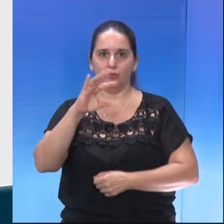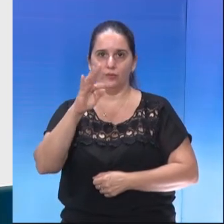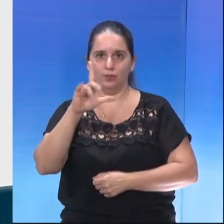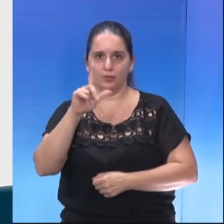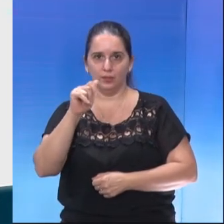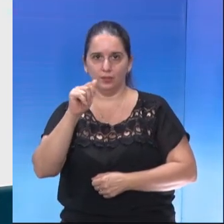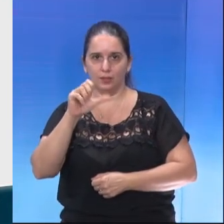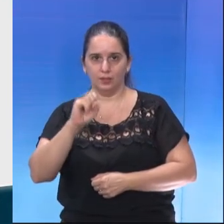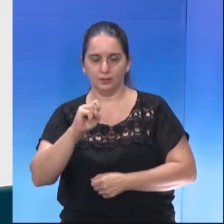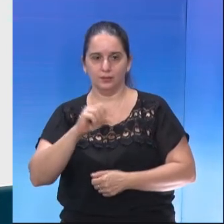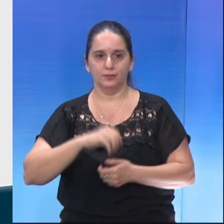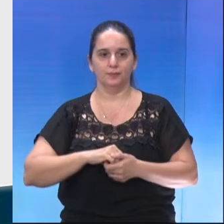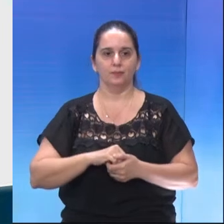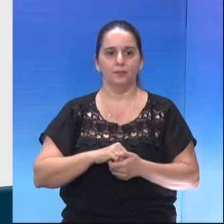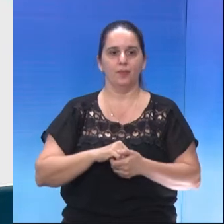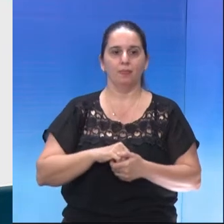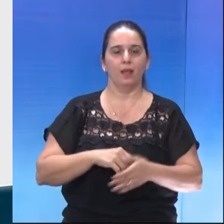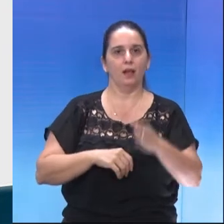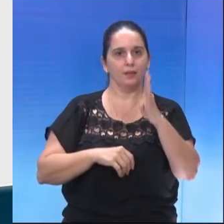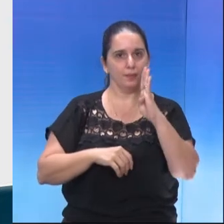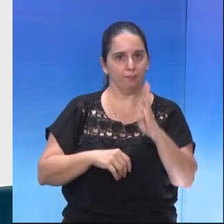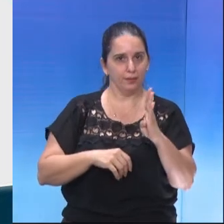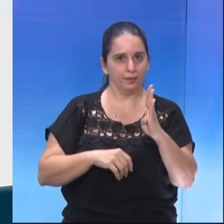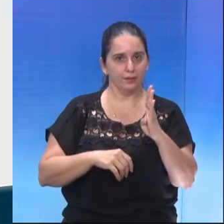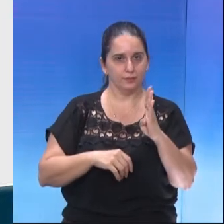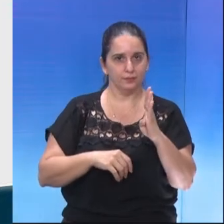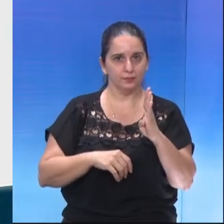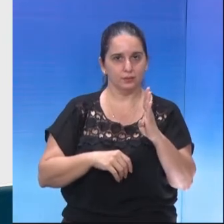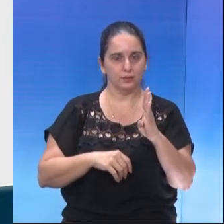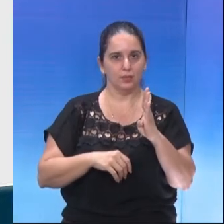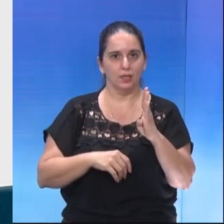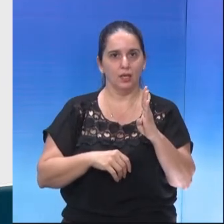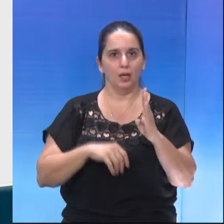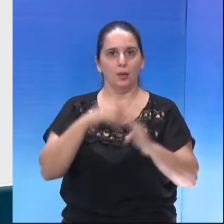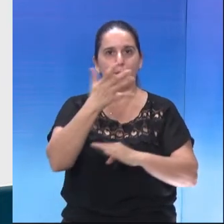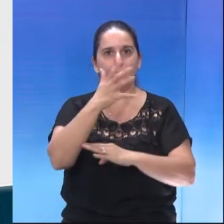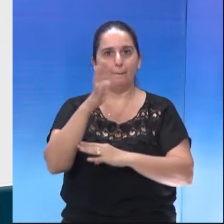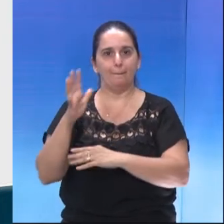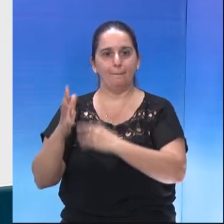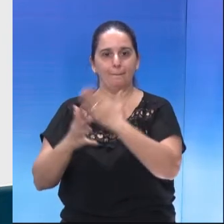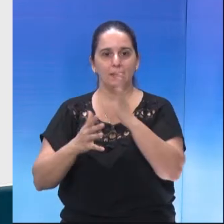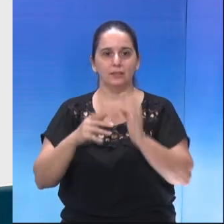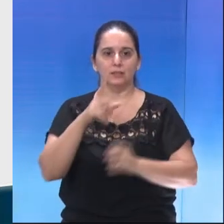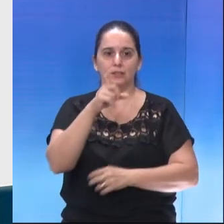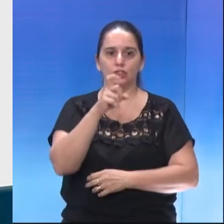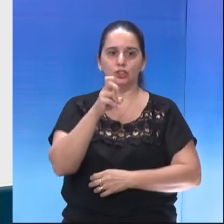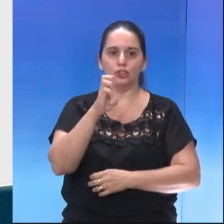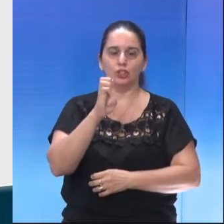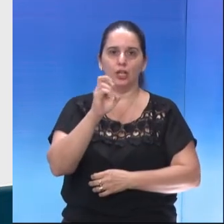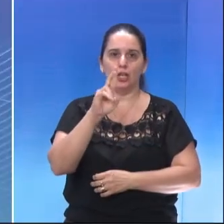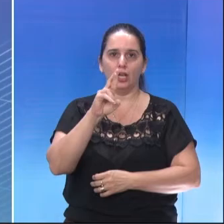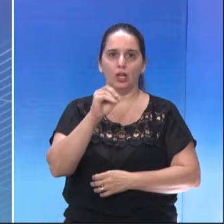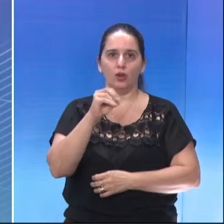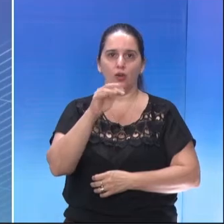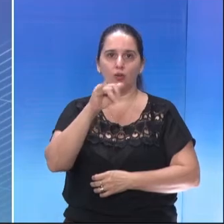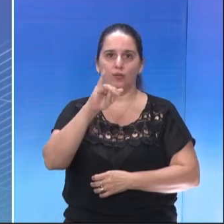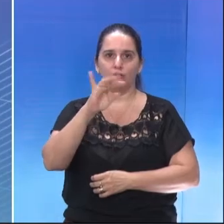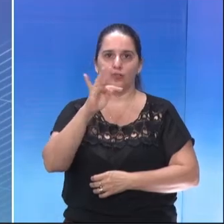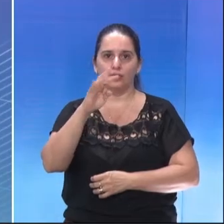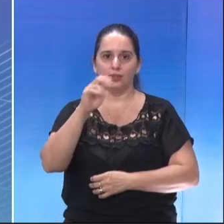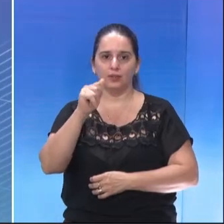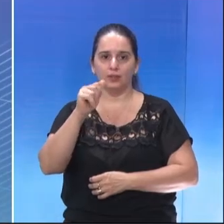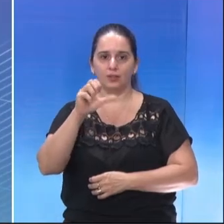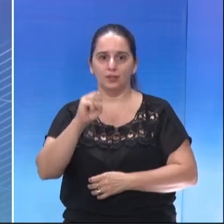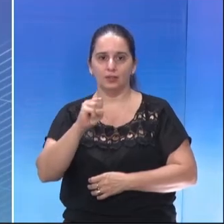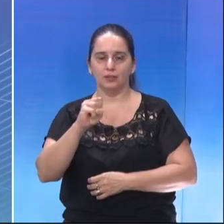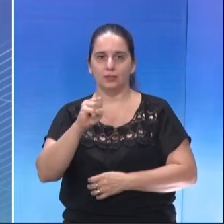questões para você ver onde é que está errado? Olha só, plantas xerófitas de clima semiárido. As plantas xerófitas são aquelas que têm uma